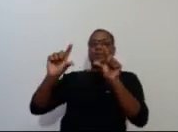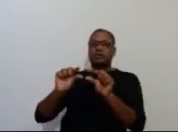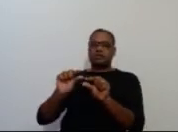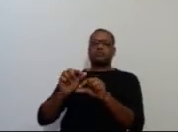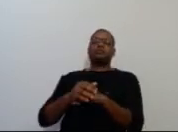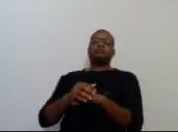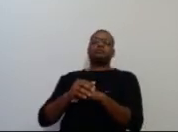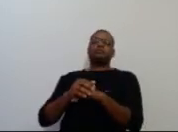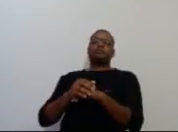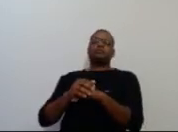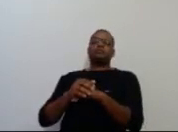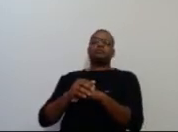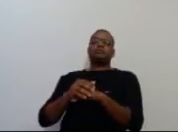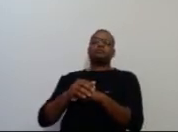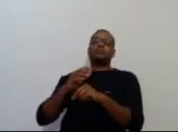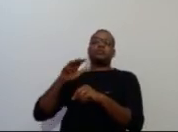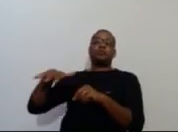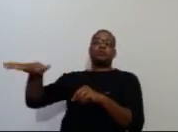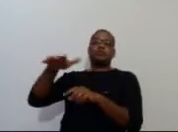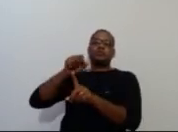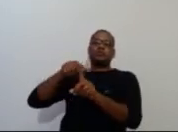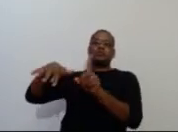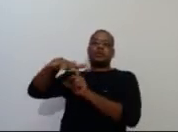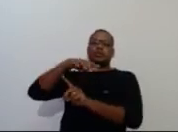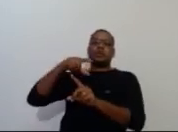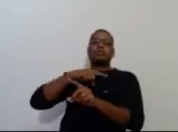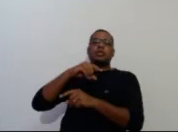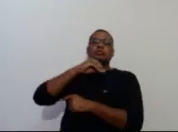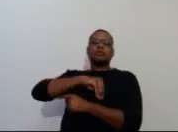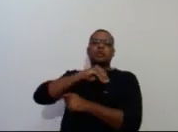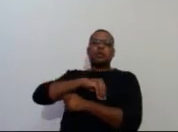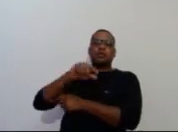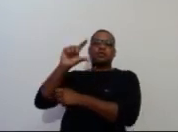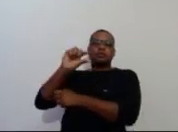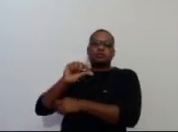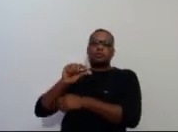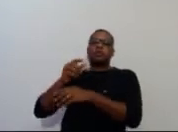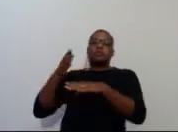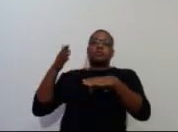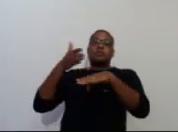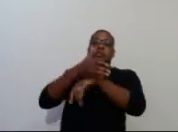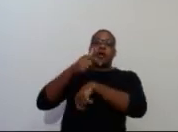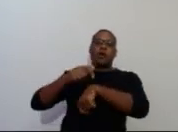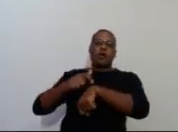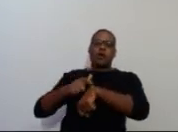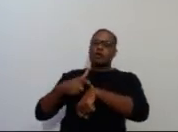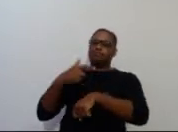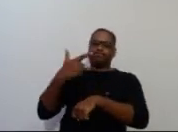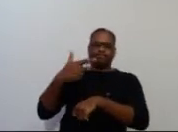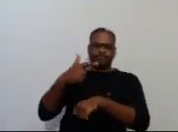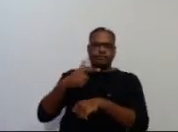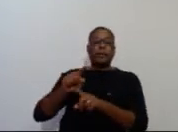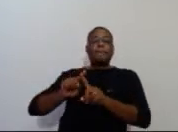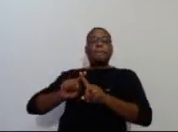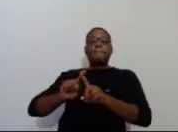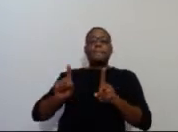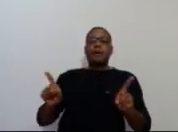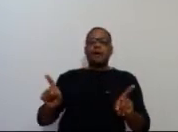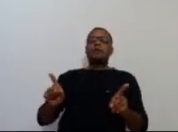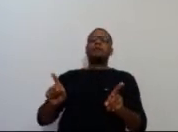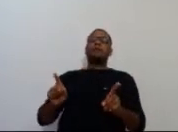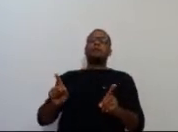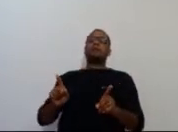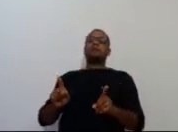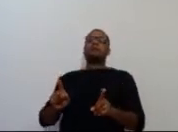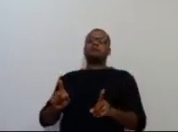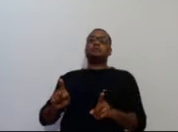internet, mas uma tendência alta, entrando cada vez mais, né? Principalmente